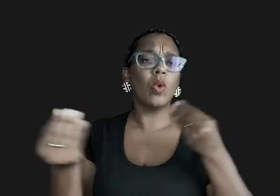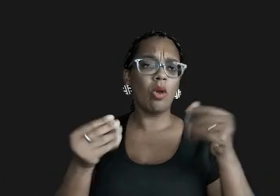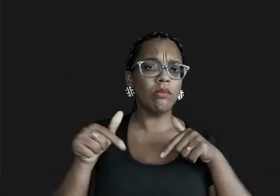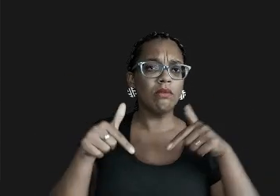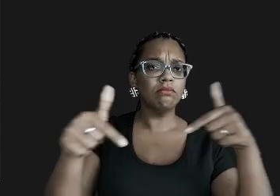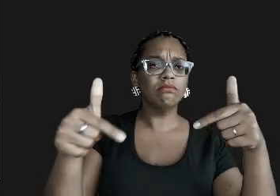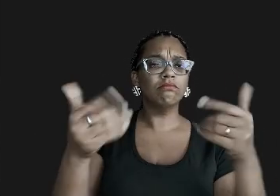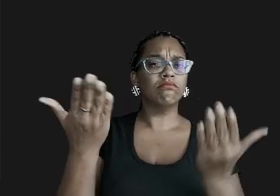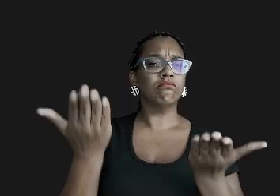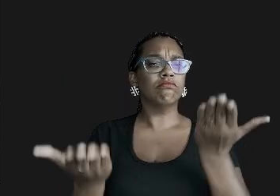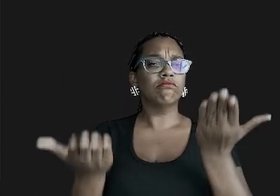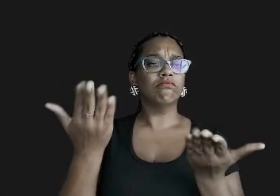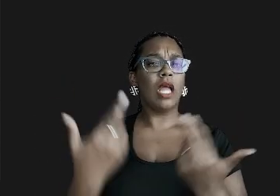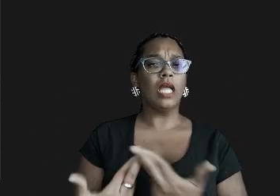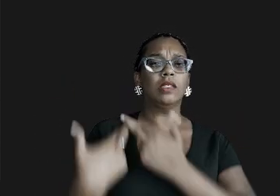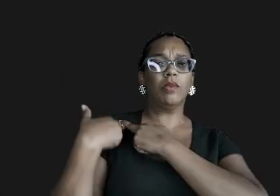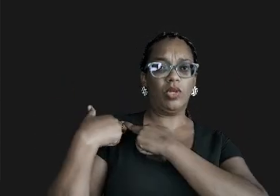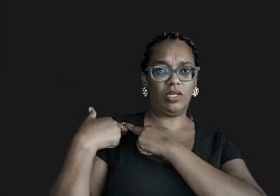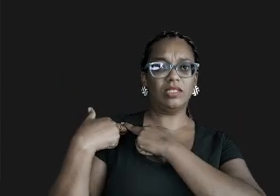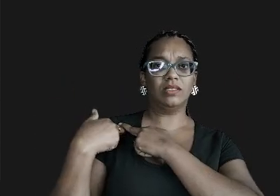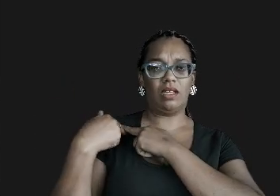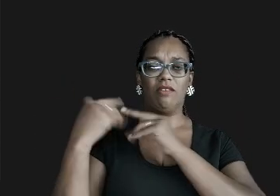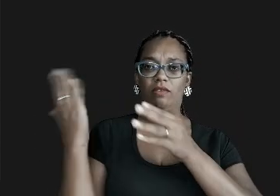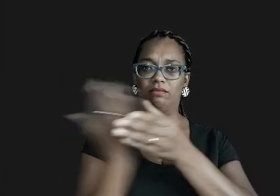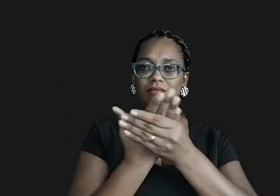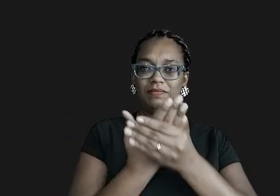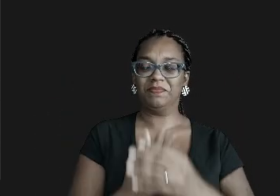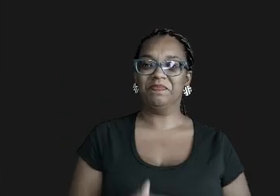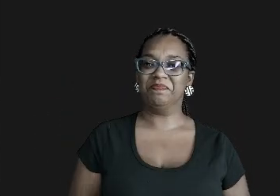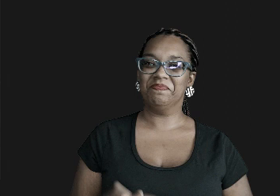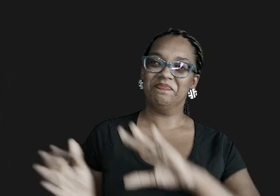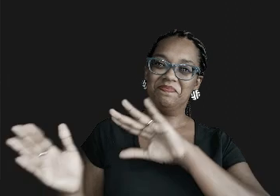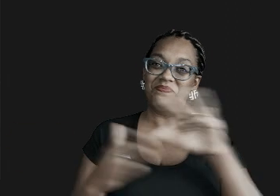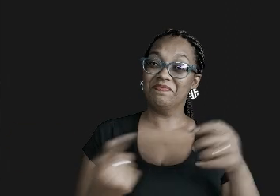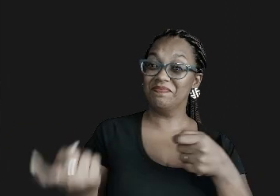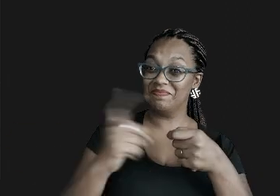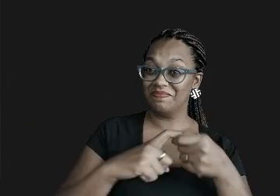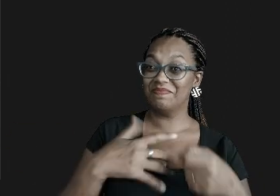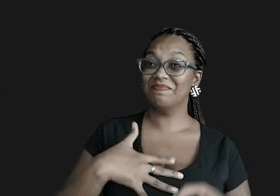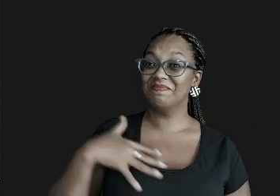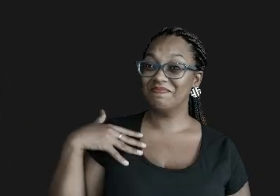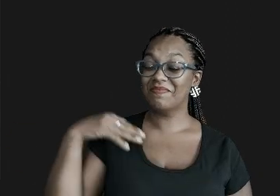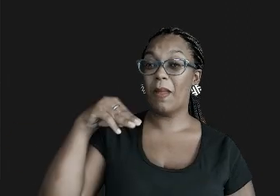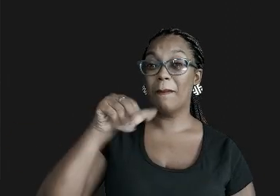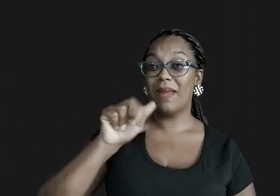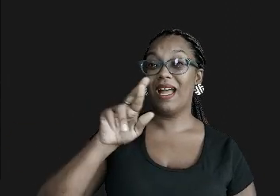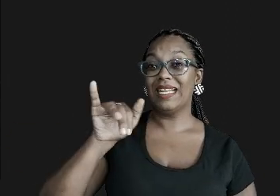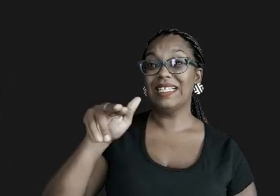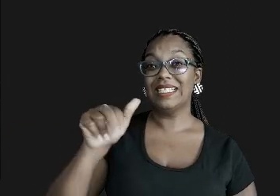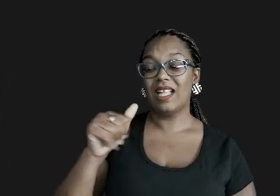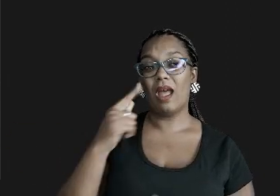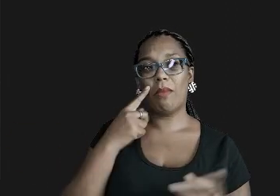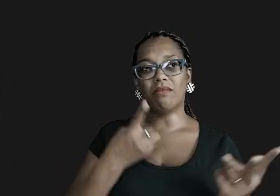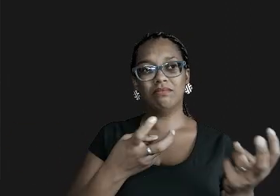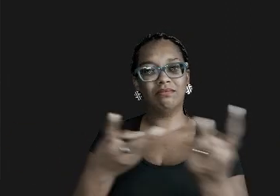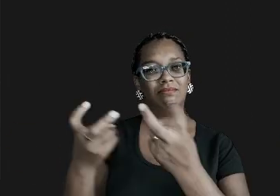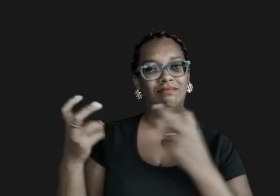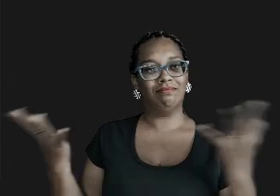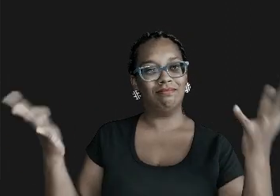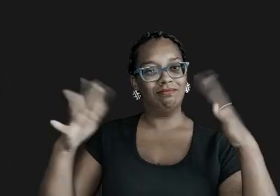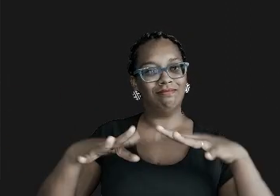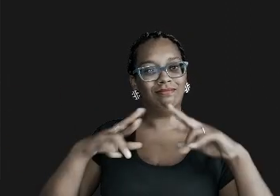uma dosimetria responsável em relação às penas e aqui volta mais um elogio a Marina pela concepção do encontro porque assim